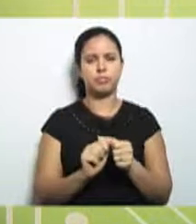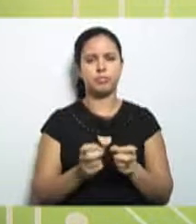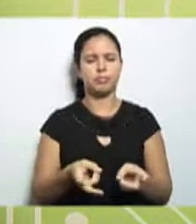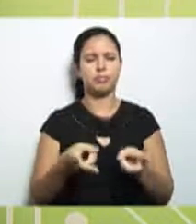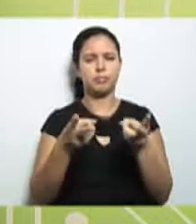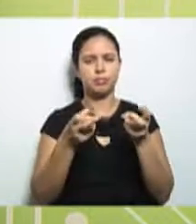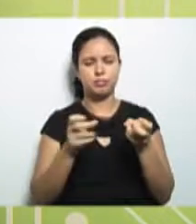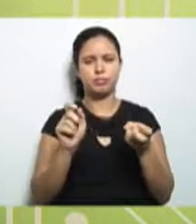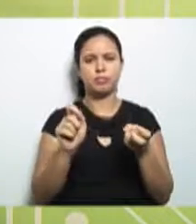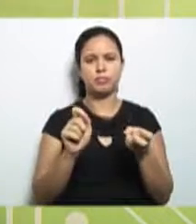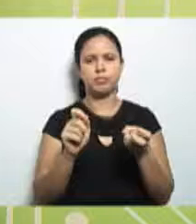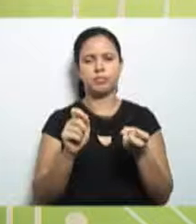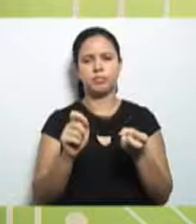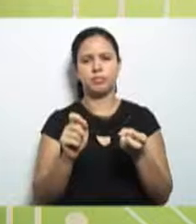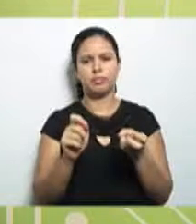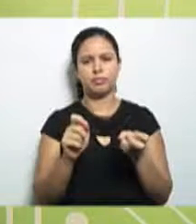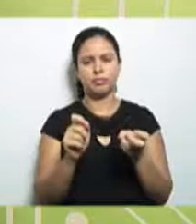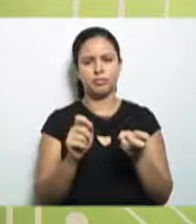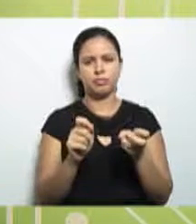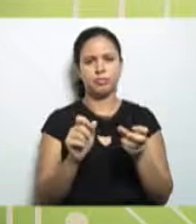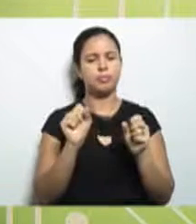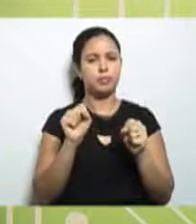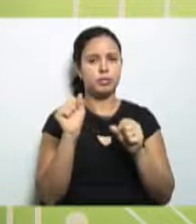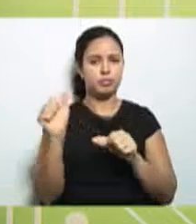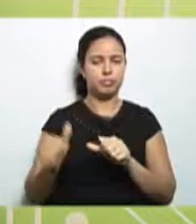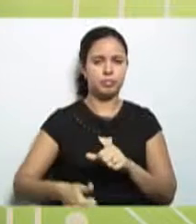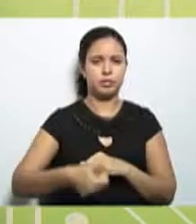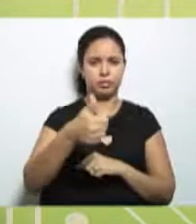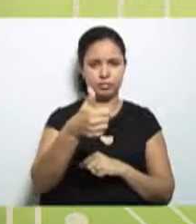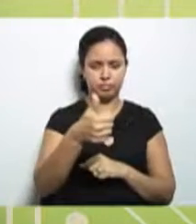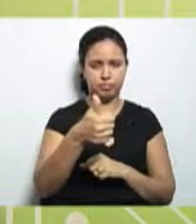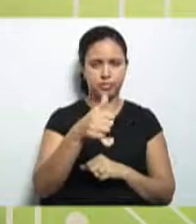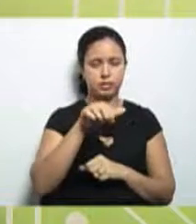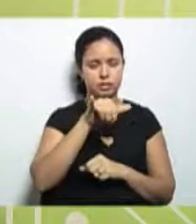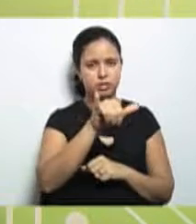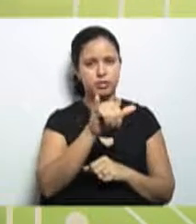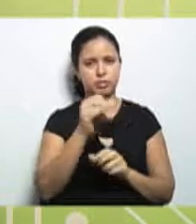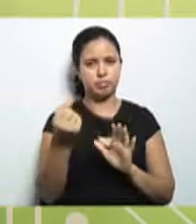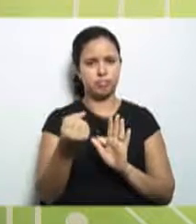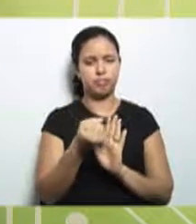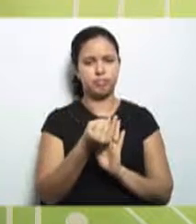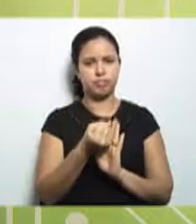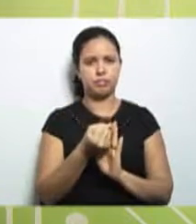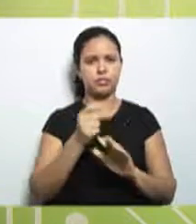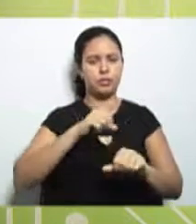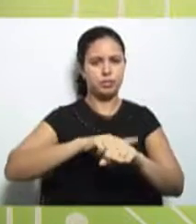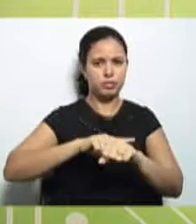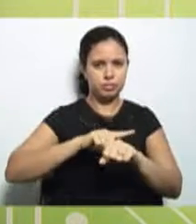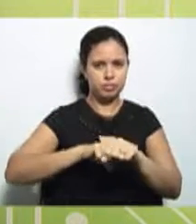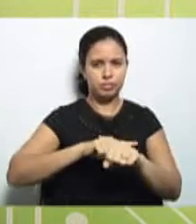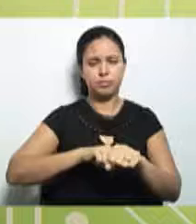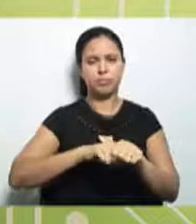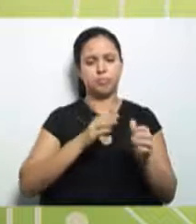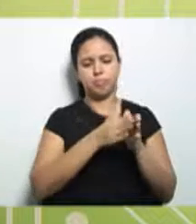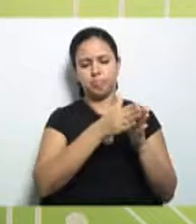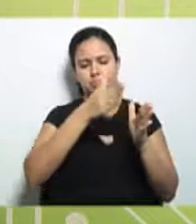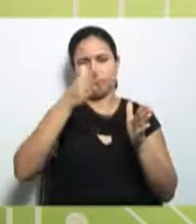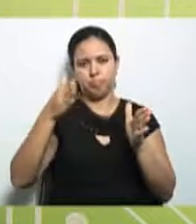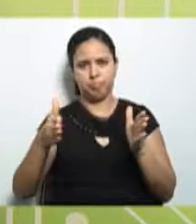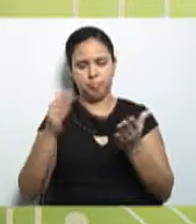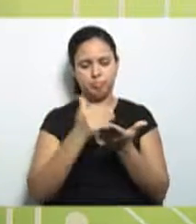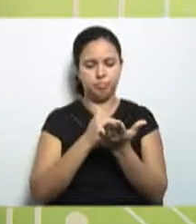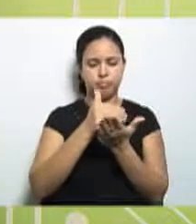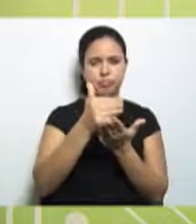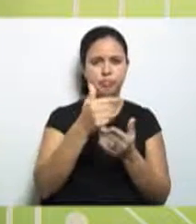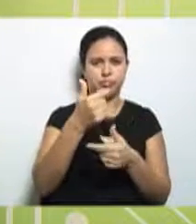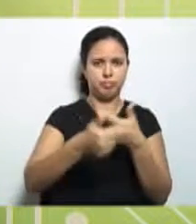que também isso poderia ser melhorado. Se fosse estabelecido um horário predeterminado para começar